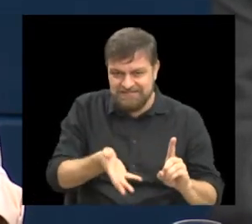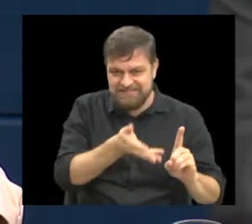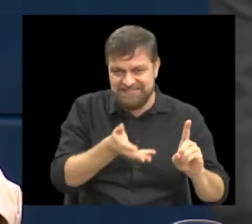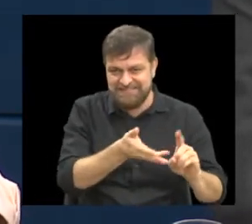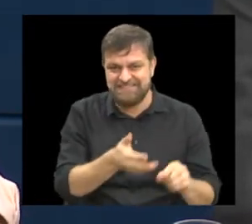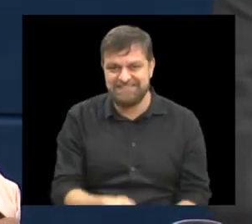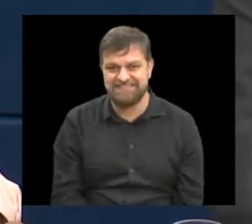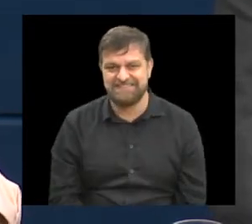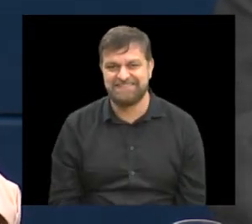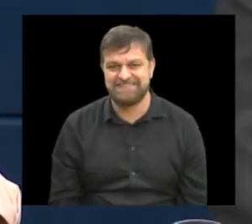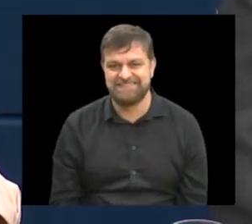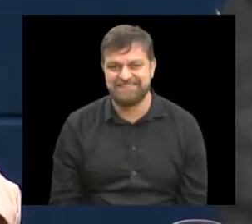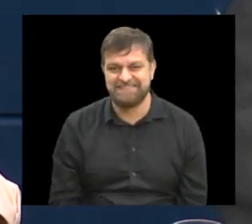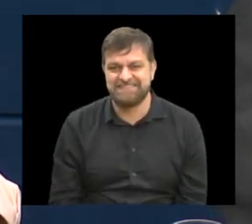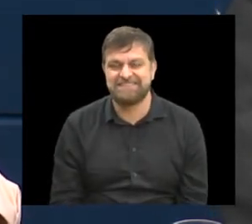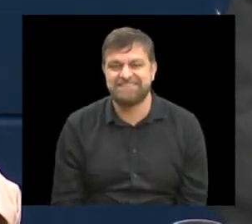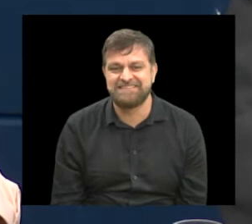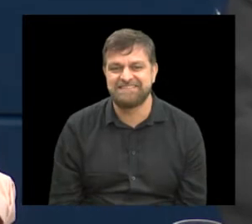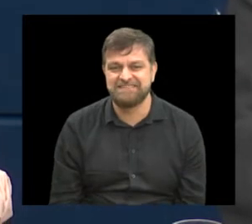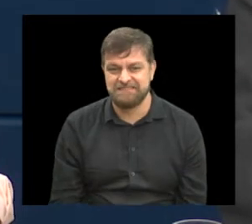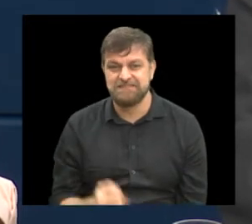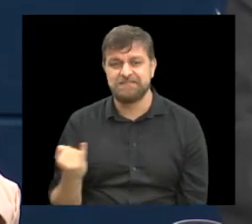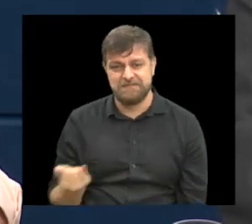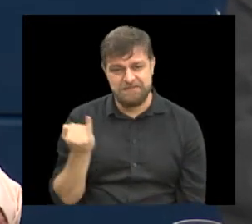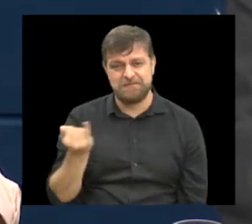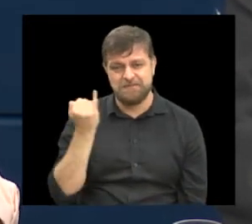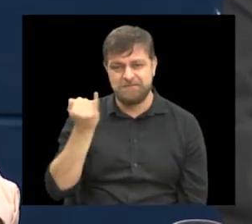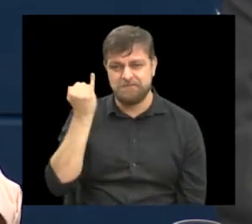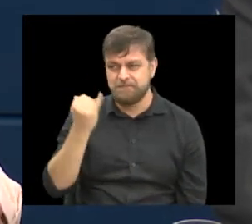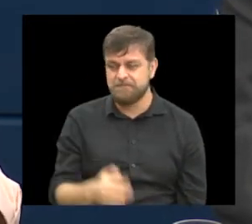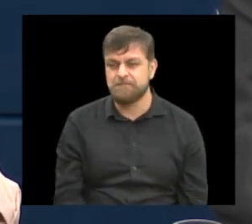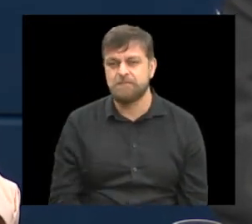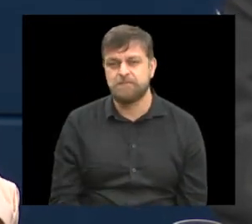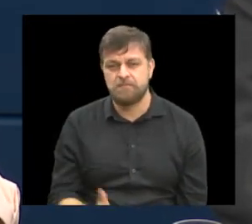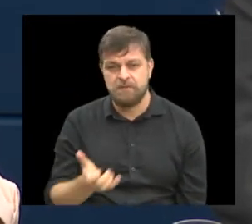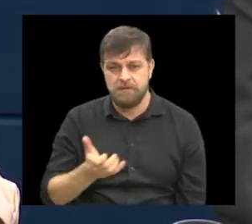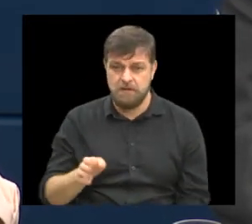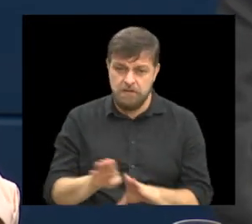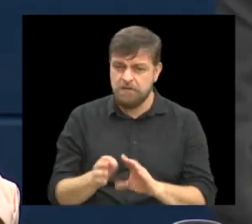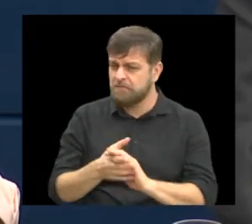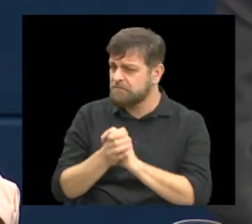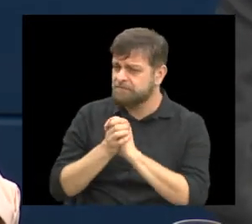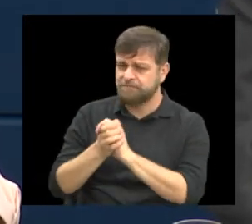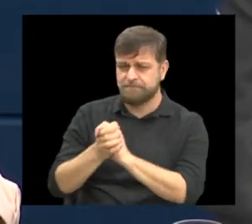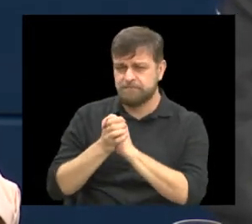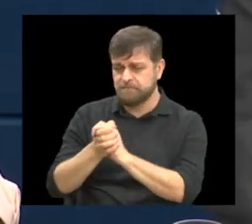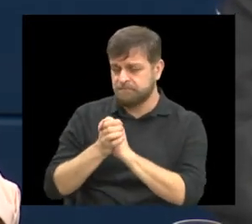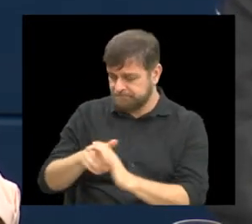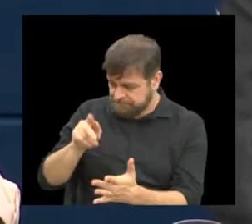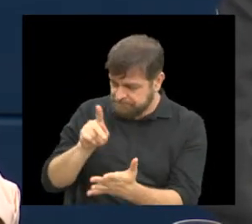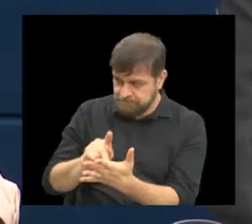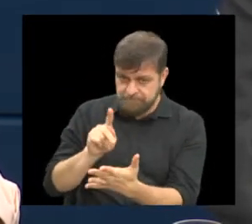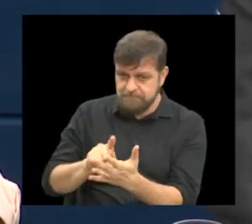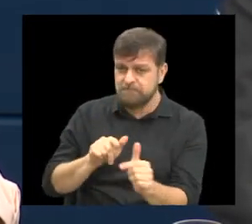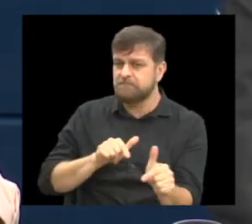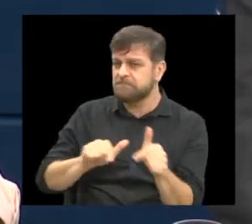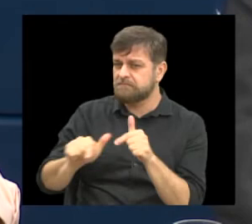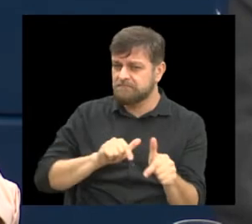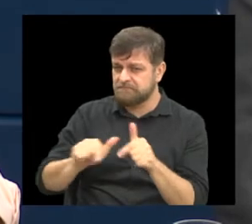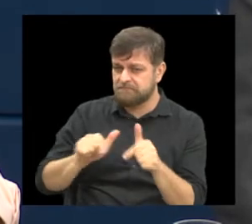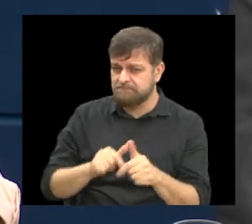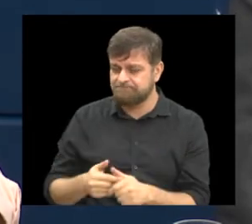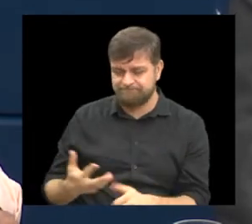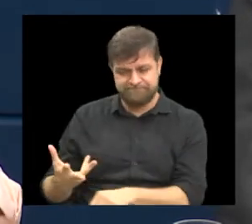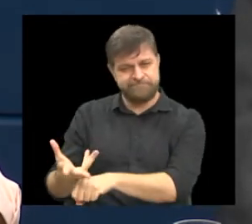gente. Mas é importante isso aí, e eu quero deixar aqui os parabéns mesmo pelo trabalho, pelo excelente trabalho que